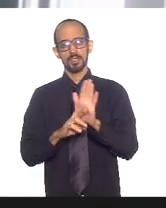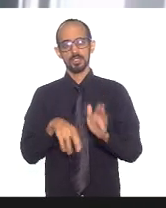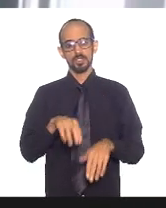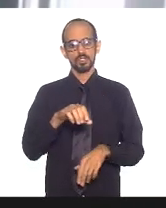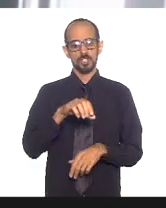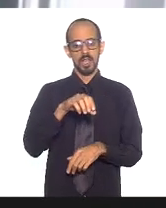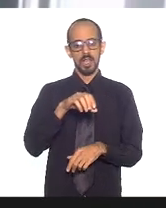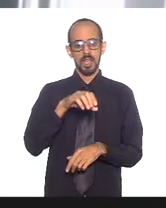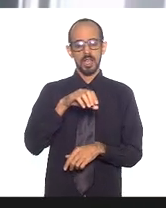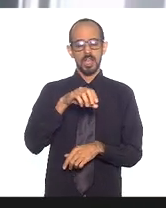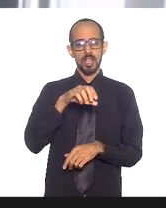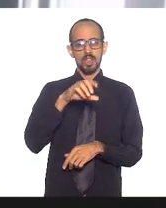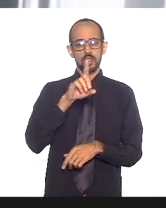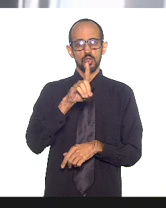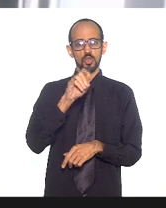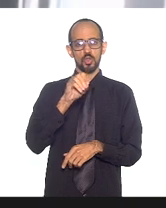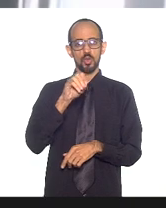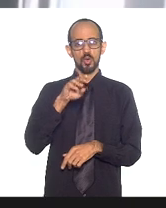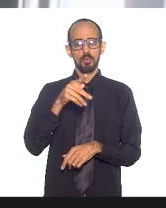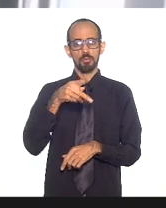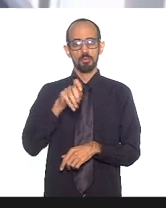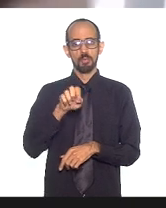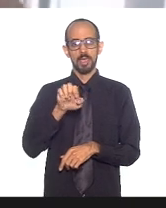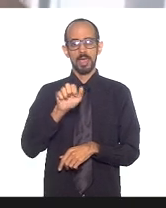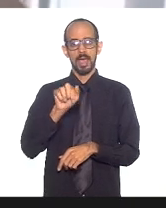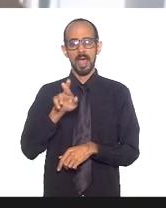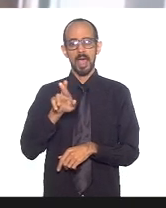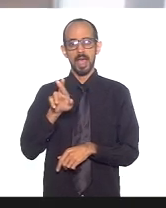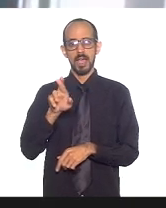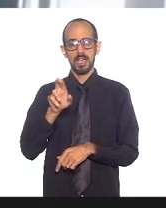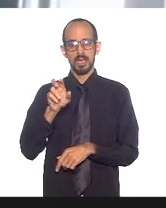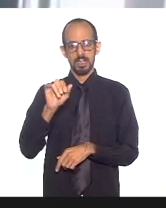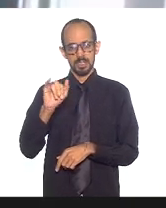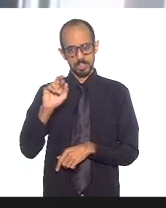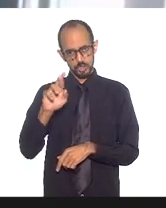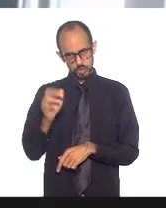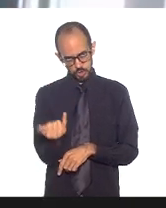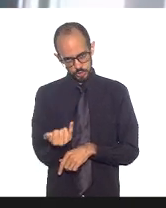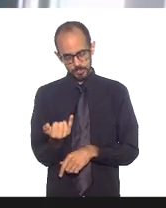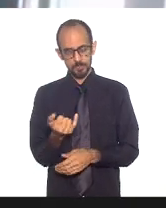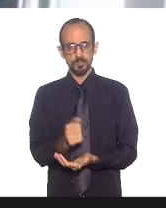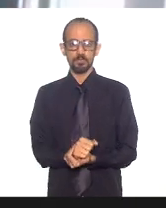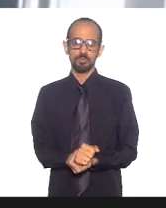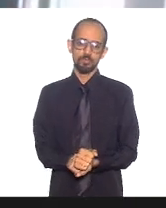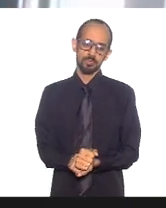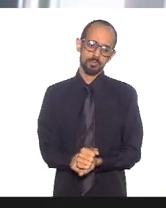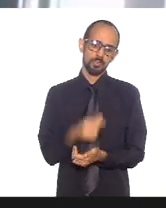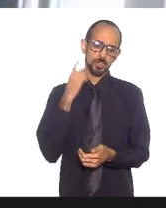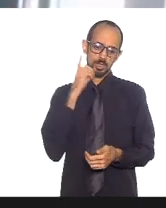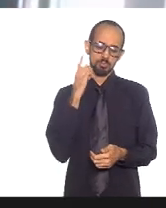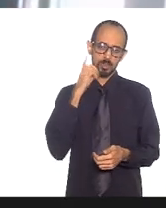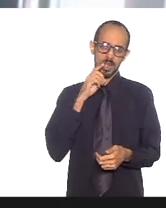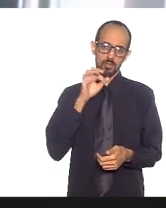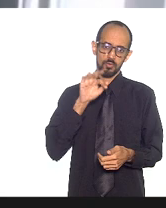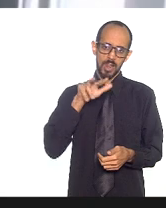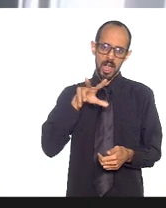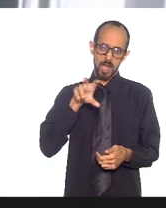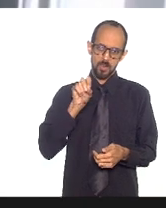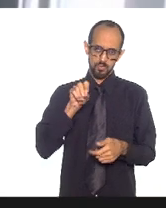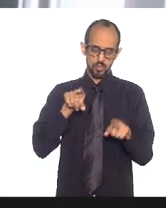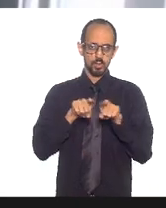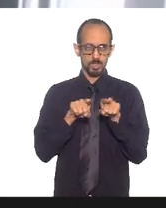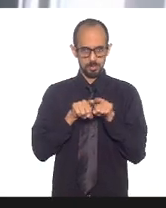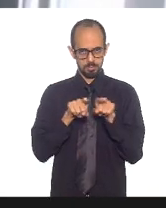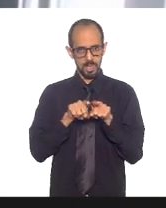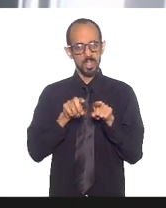Então, agradeço também essas representações. Já estão aqui conosco o deputado Flávio Serafini, que vai se